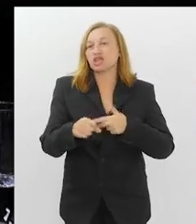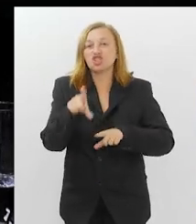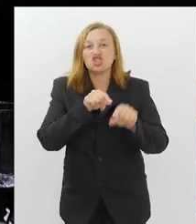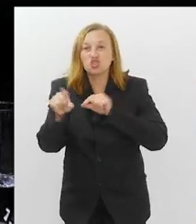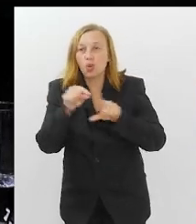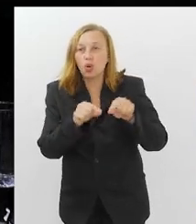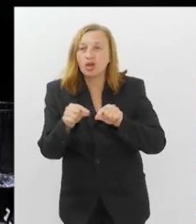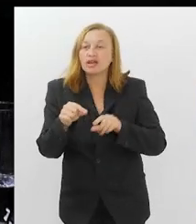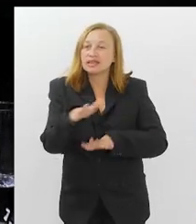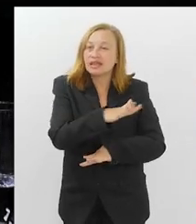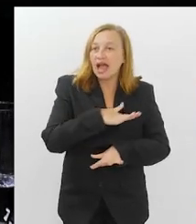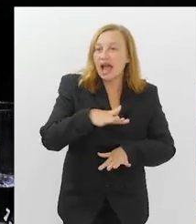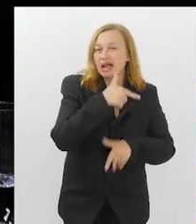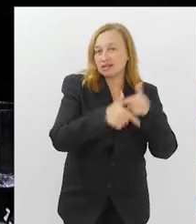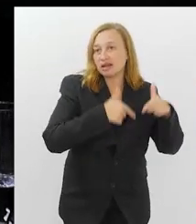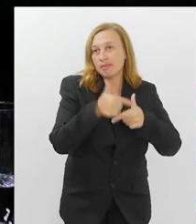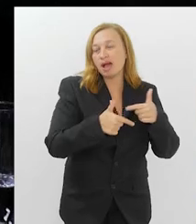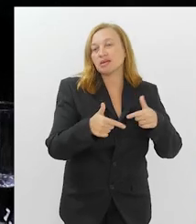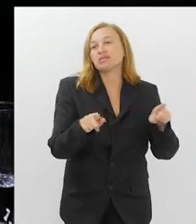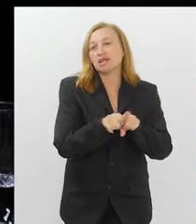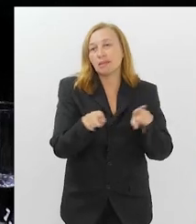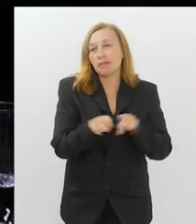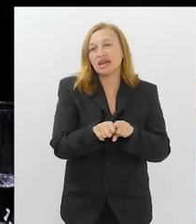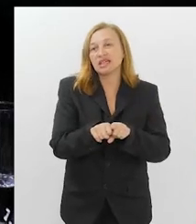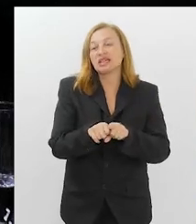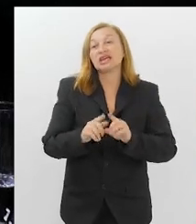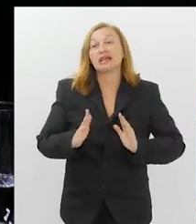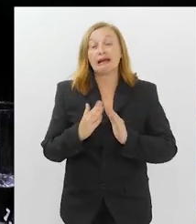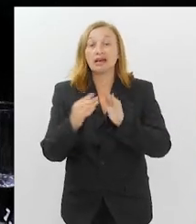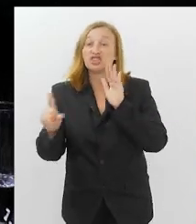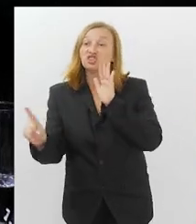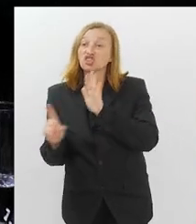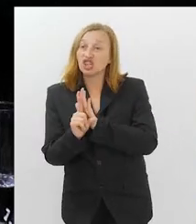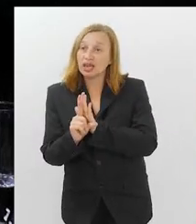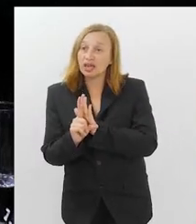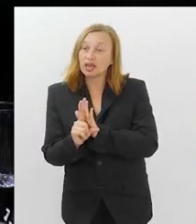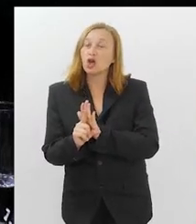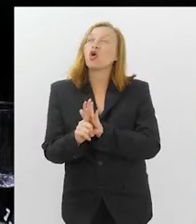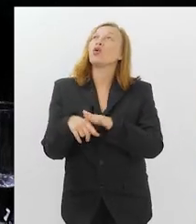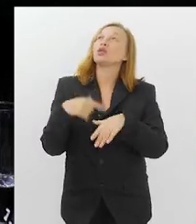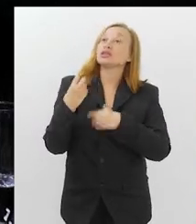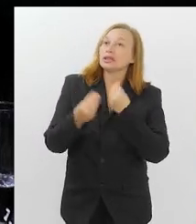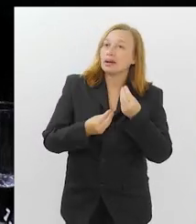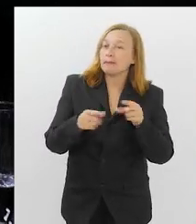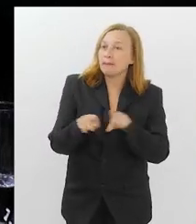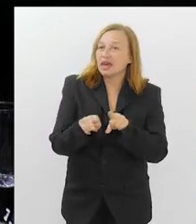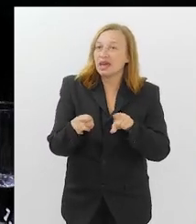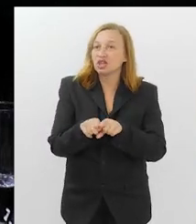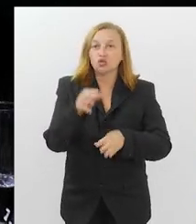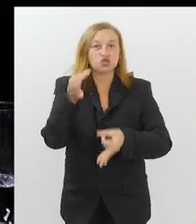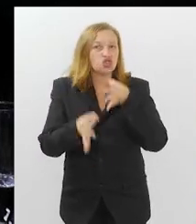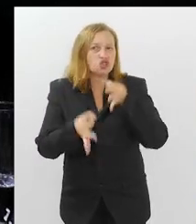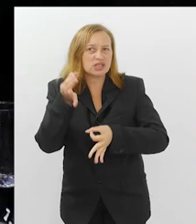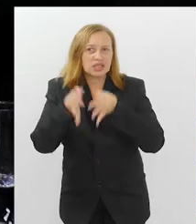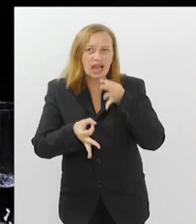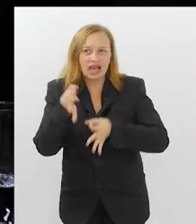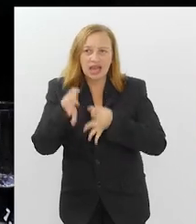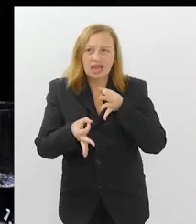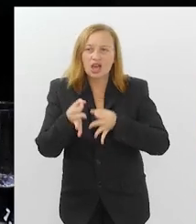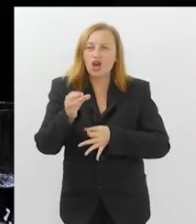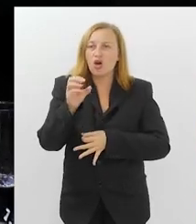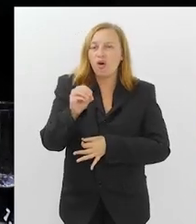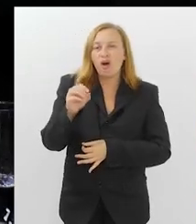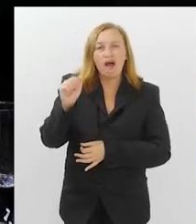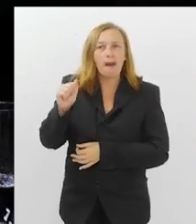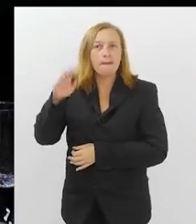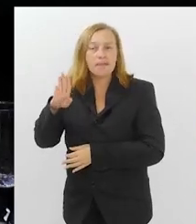decisão. Tanto no mercado de trabalho, como nas casas legislativas, como no judiciário, como